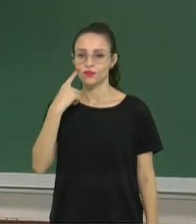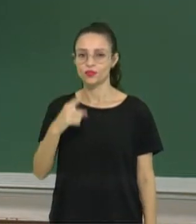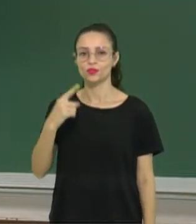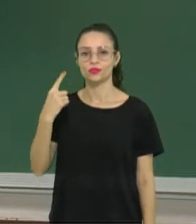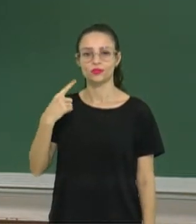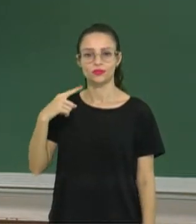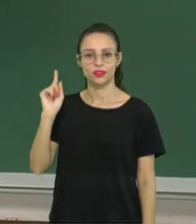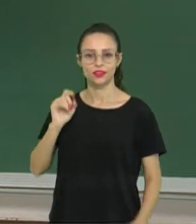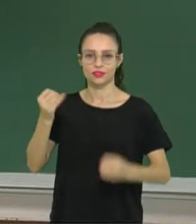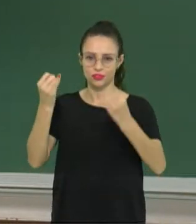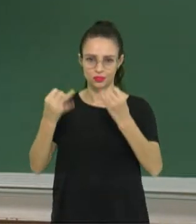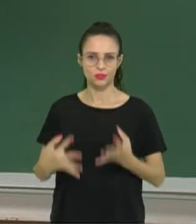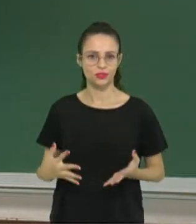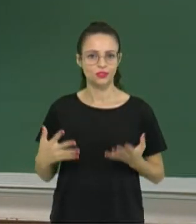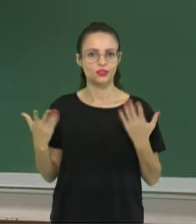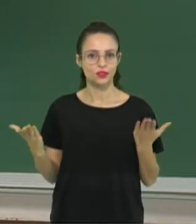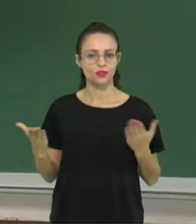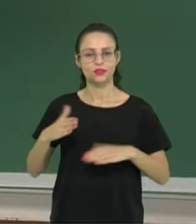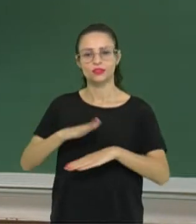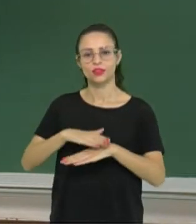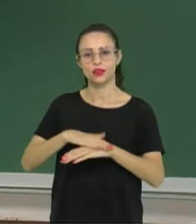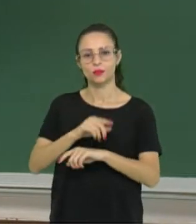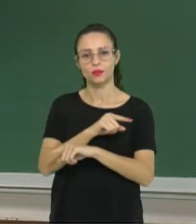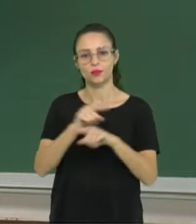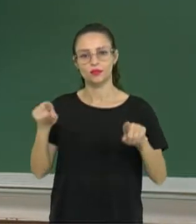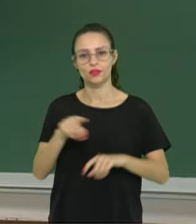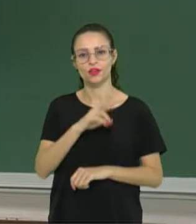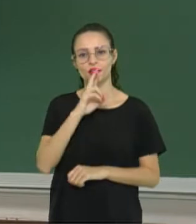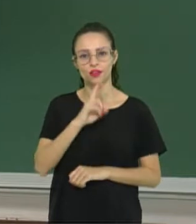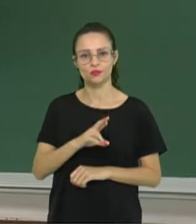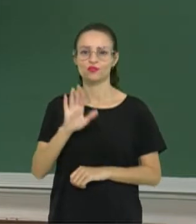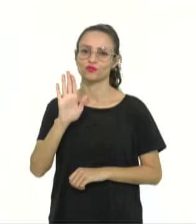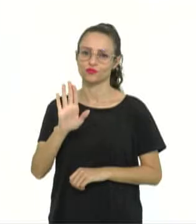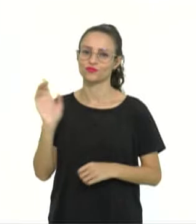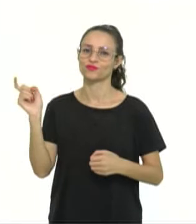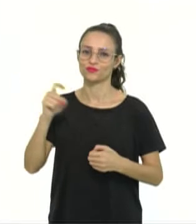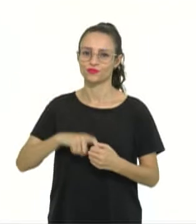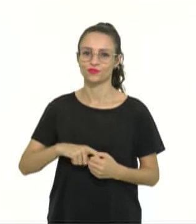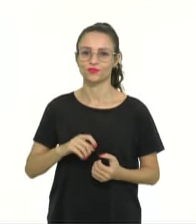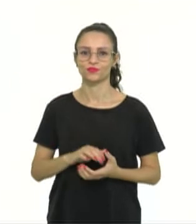questão na explicação que eu acabei de fazer. Vou dar um tempinho para vocês responderem e a gente já volta.